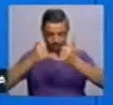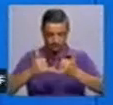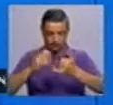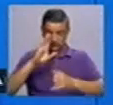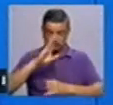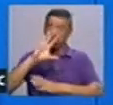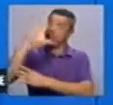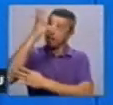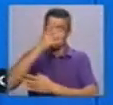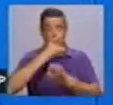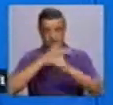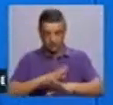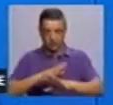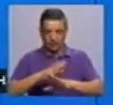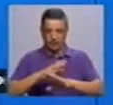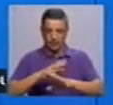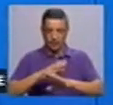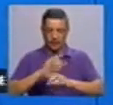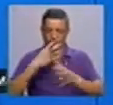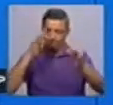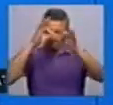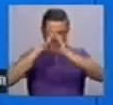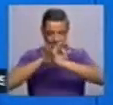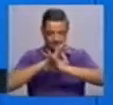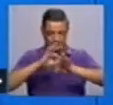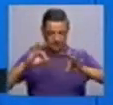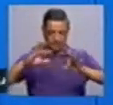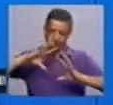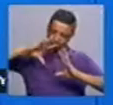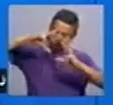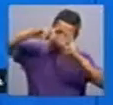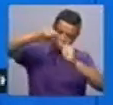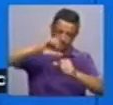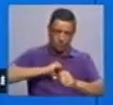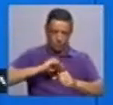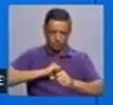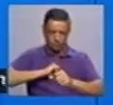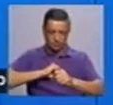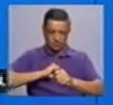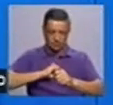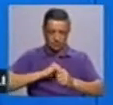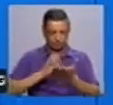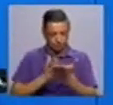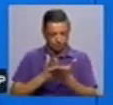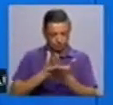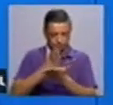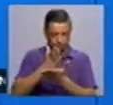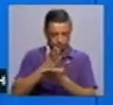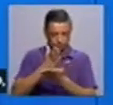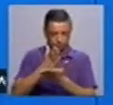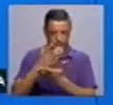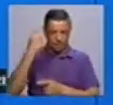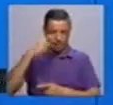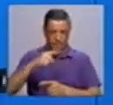meteorologia permitir, é de facto um espetáculo da atmosfera também do nosso planeta a estender-se ao longo do espaço.